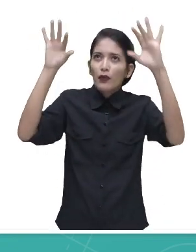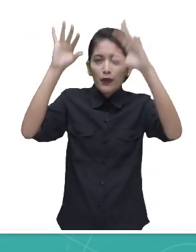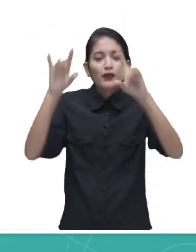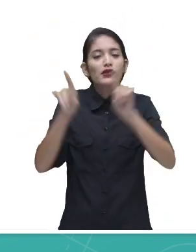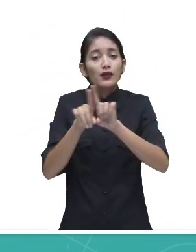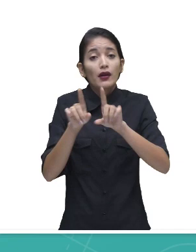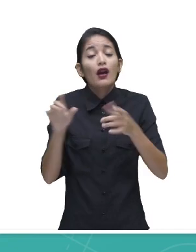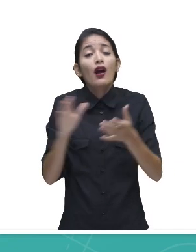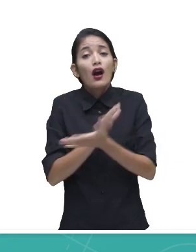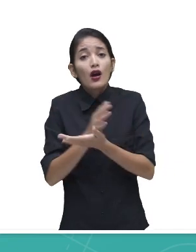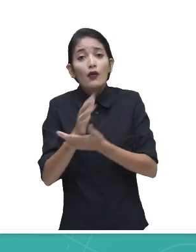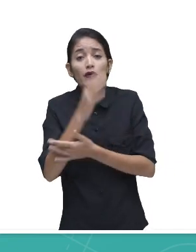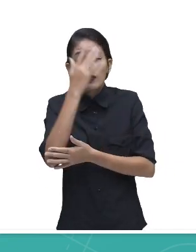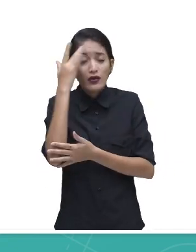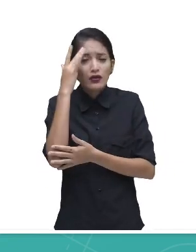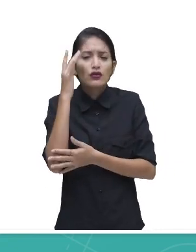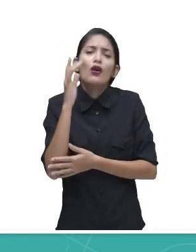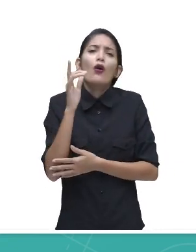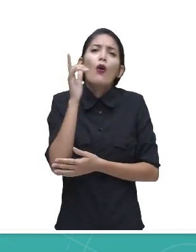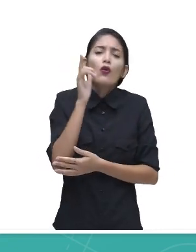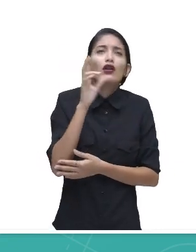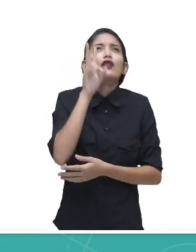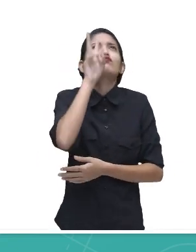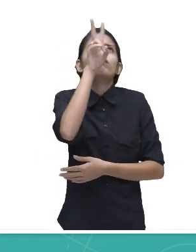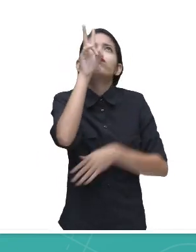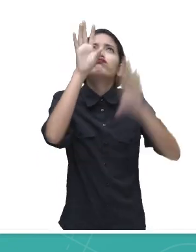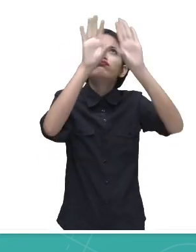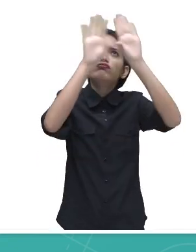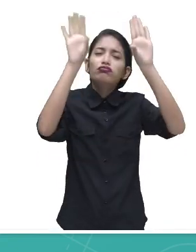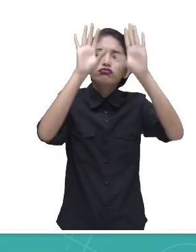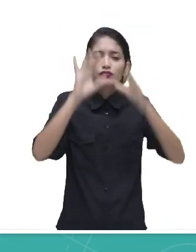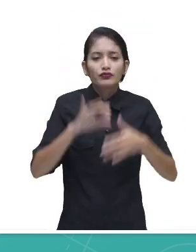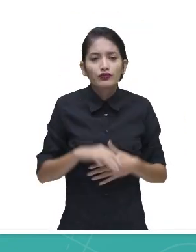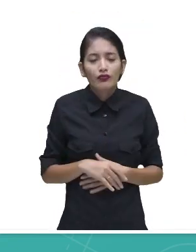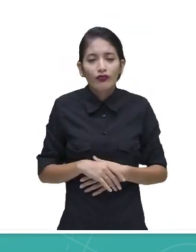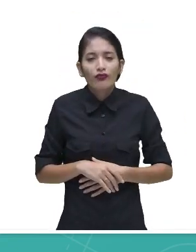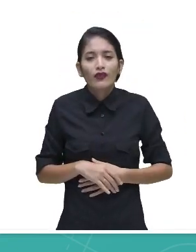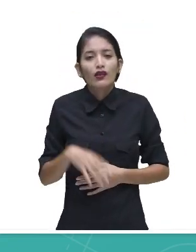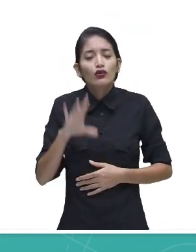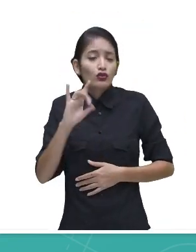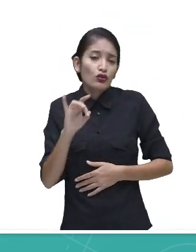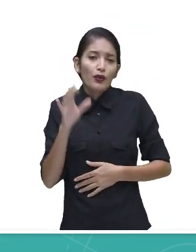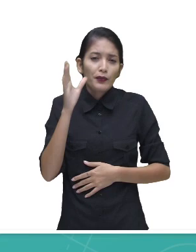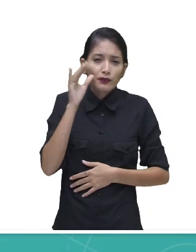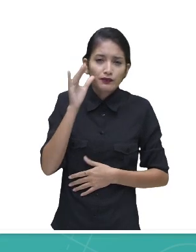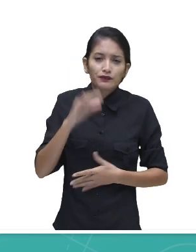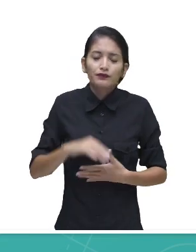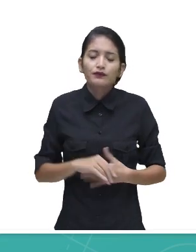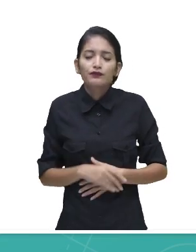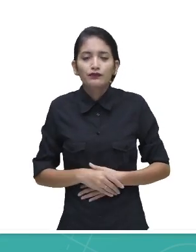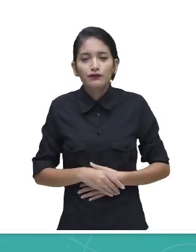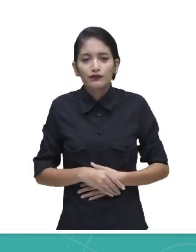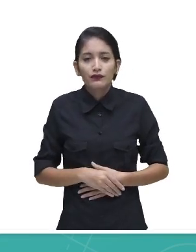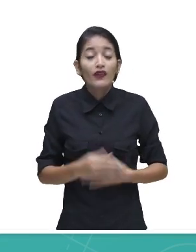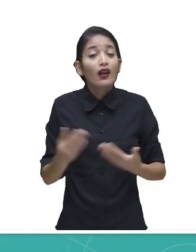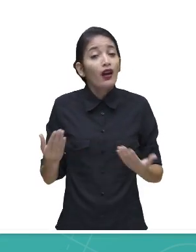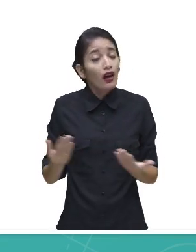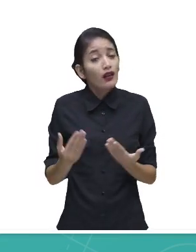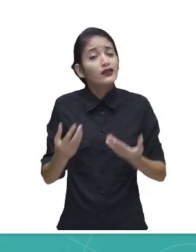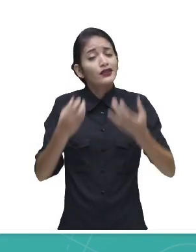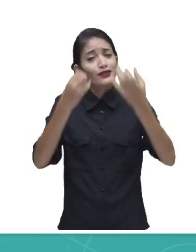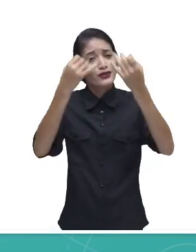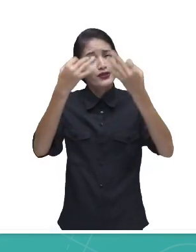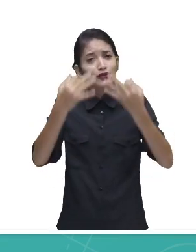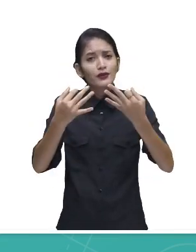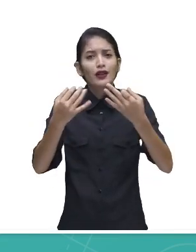as pessoas conseguem enxergar a Via Láctea, né? Então, essa é só uma curiosidade. Vamos então agora falar um pouquinho